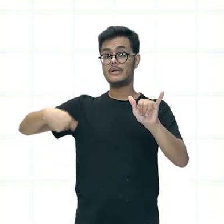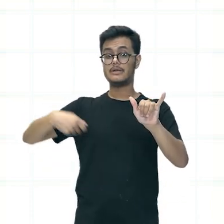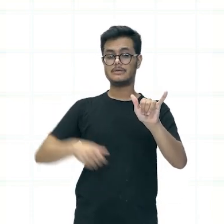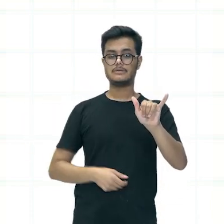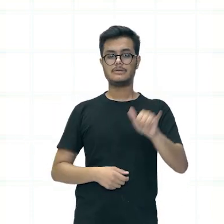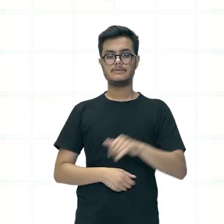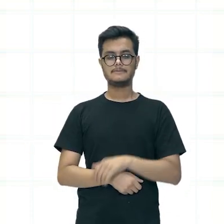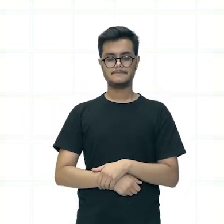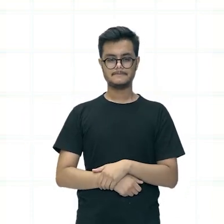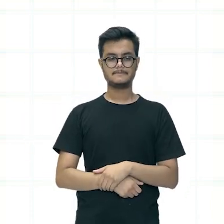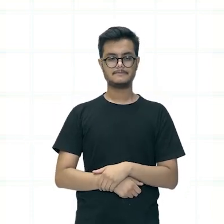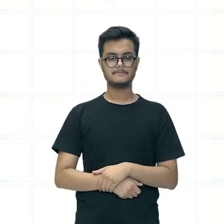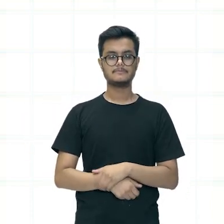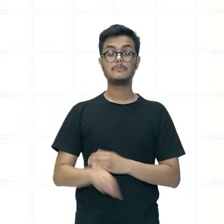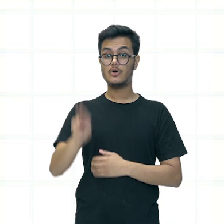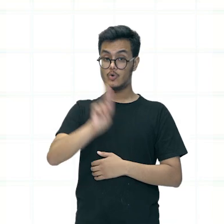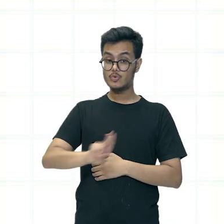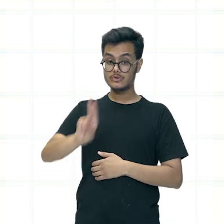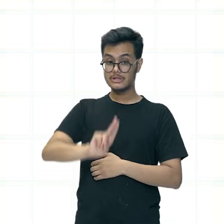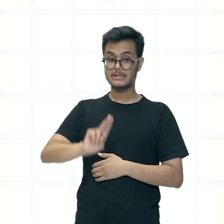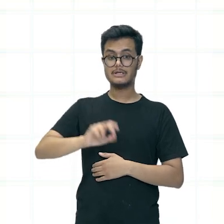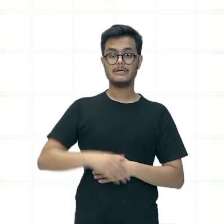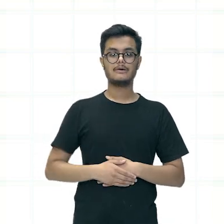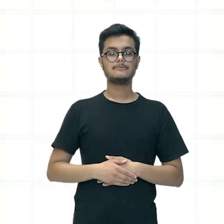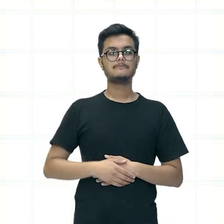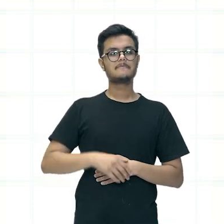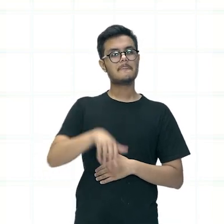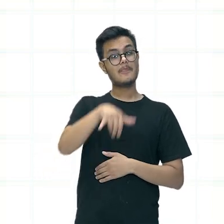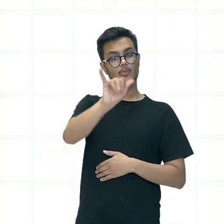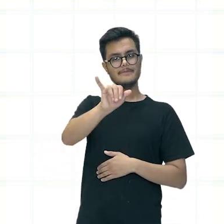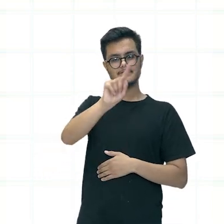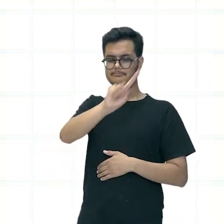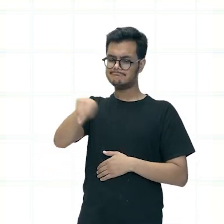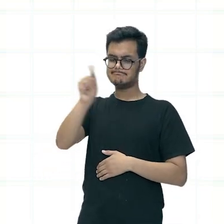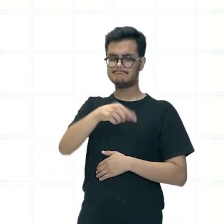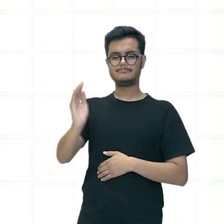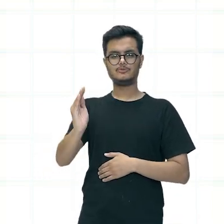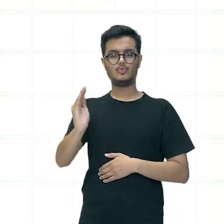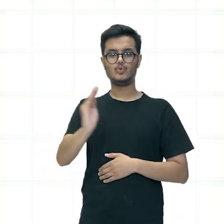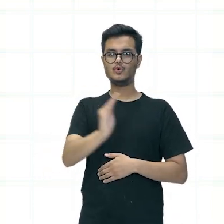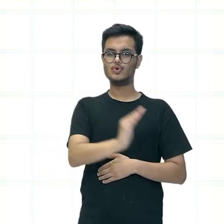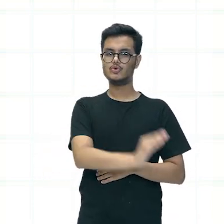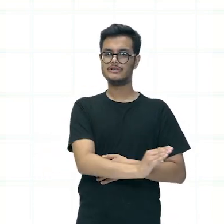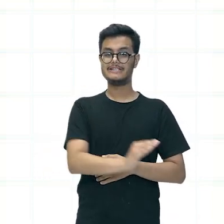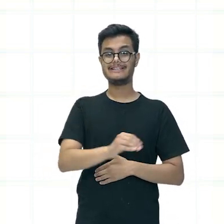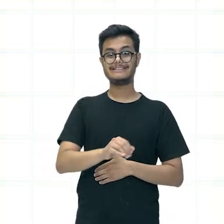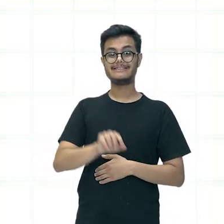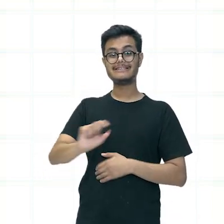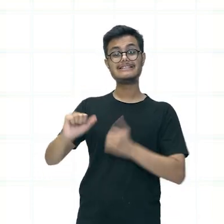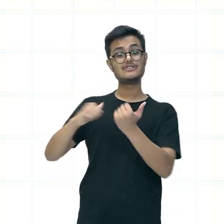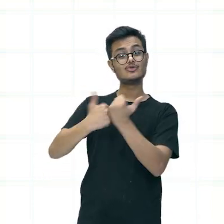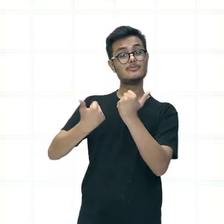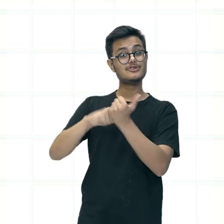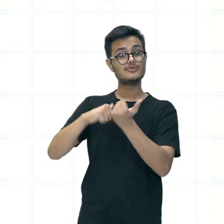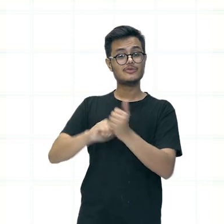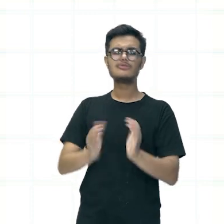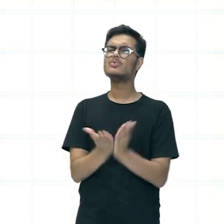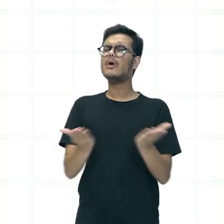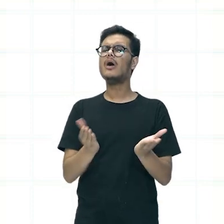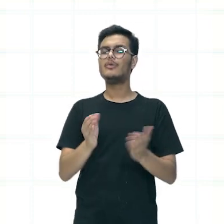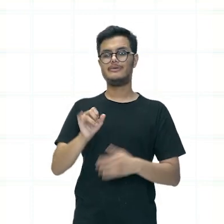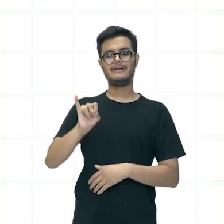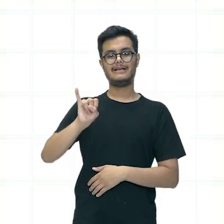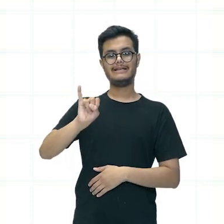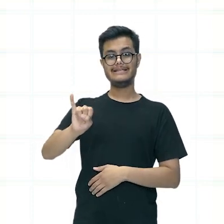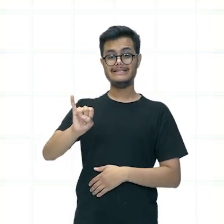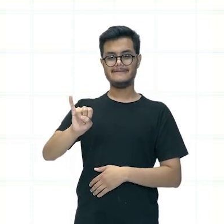mesmo? Quando utilizar o passado do cry, eu vou retirar esse Y. No lugar do Y, eu vou colocar a letra